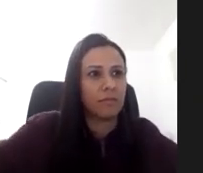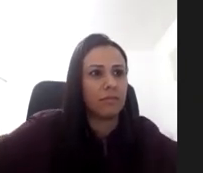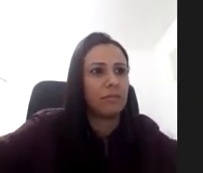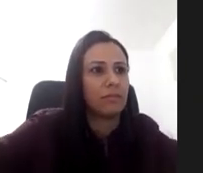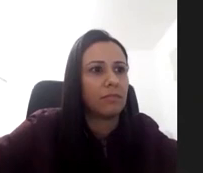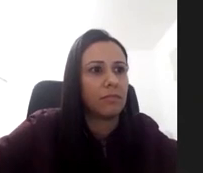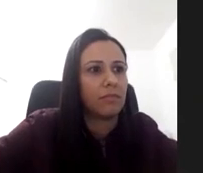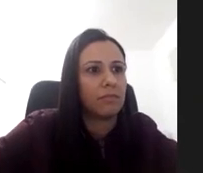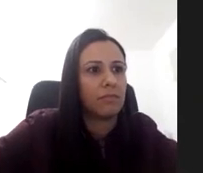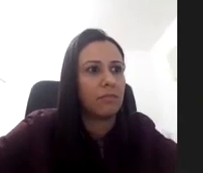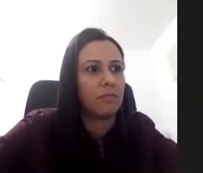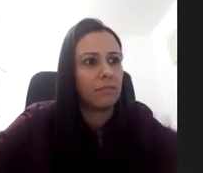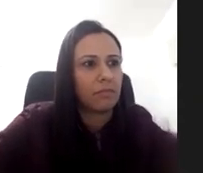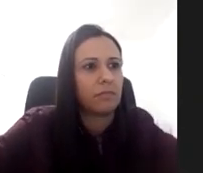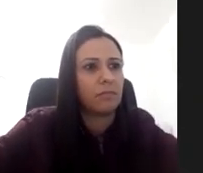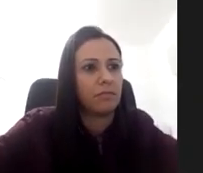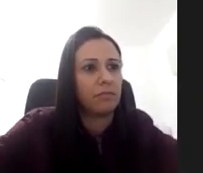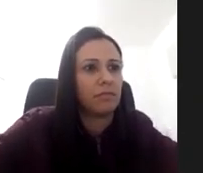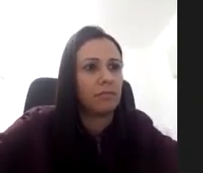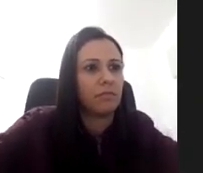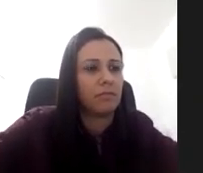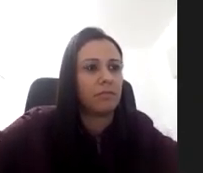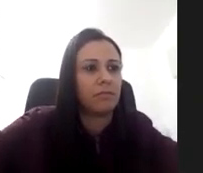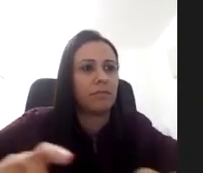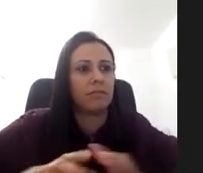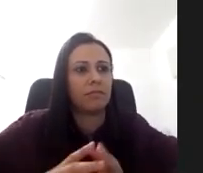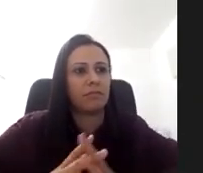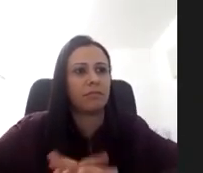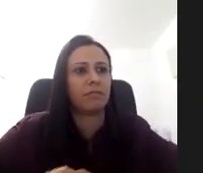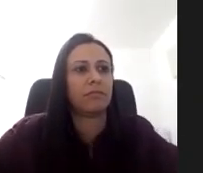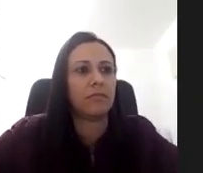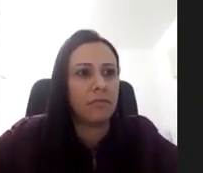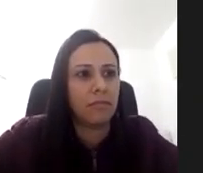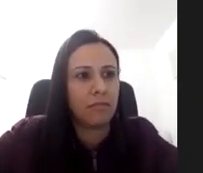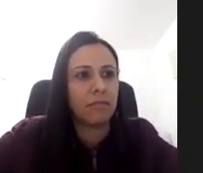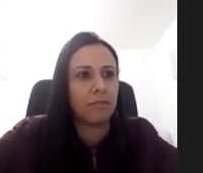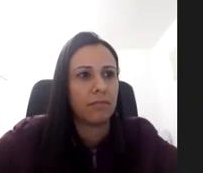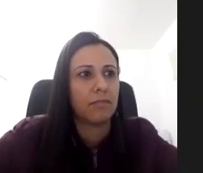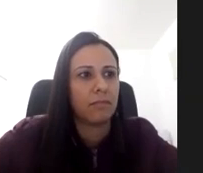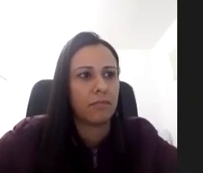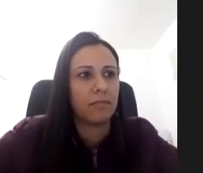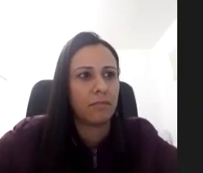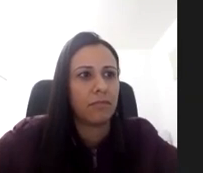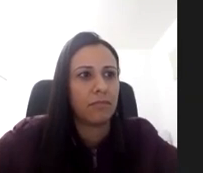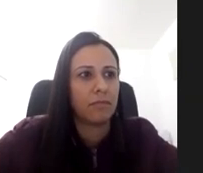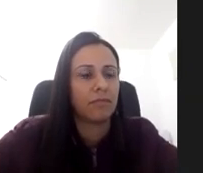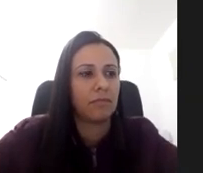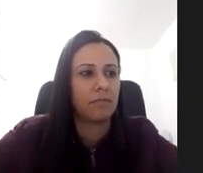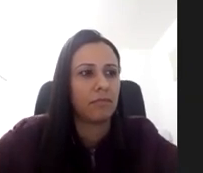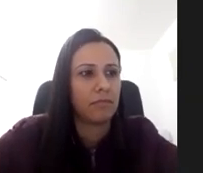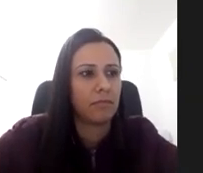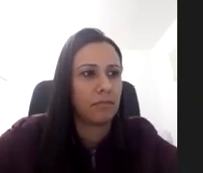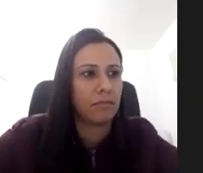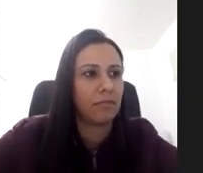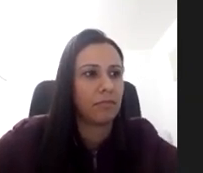Covid, elas são muito mais frequentes nas pessoas do andar de baixo. Se no começo a Covid assustou a